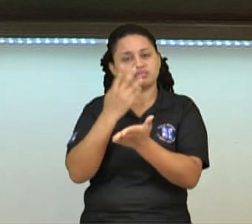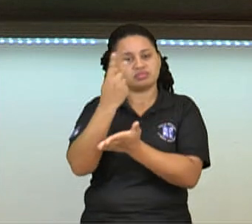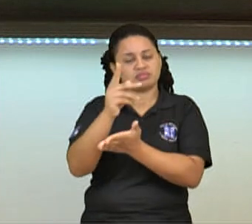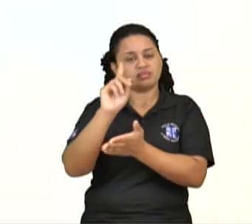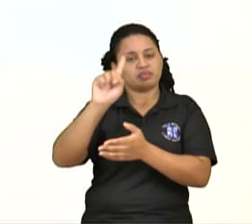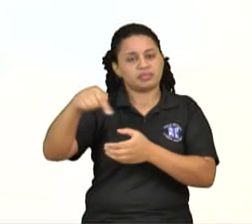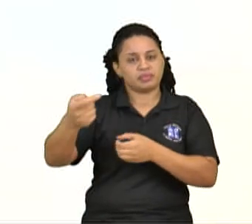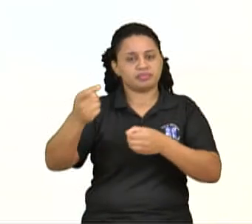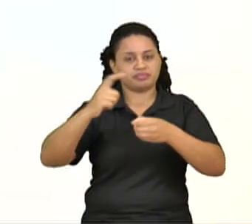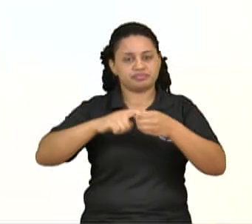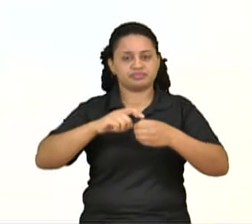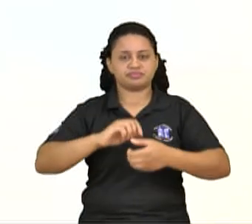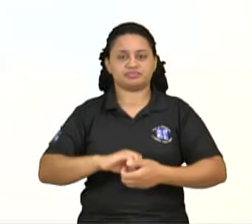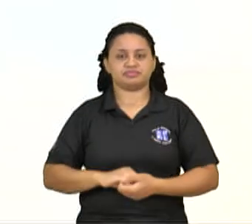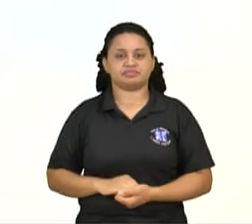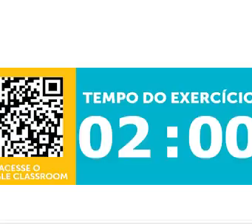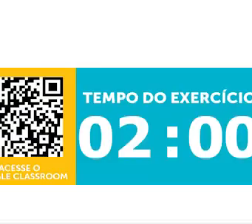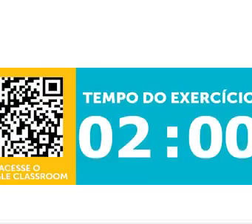a gente já volta.